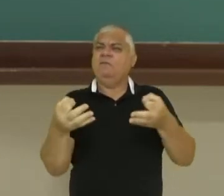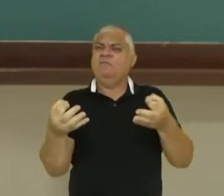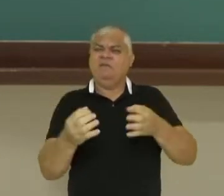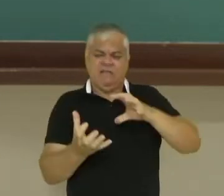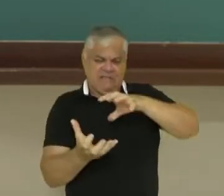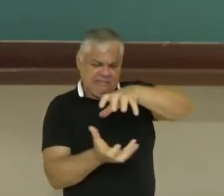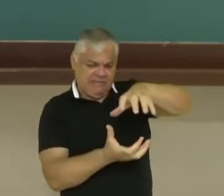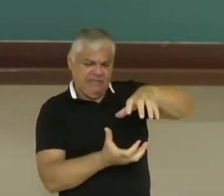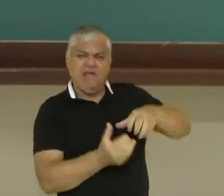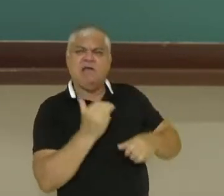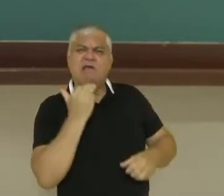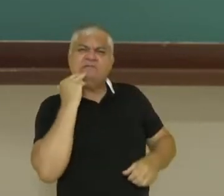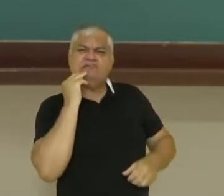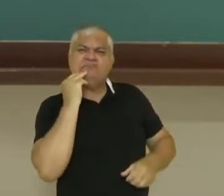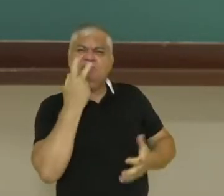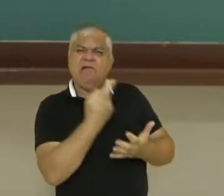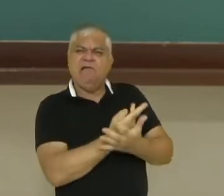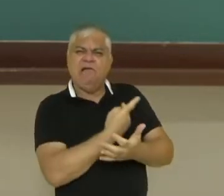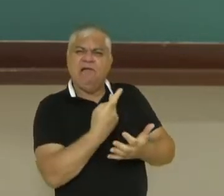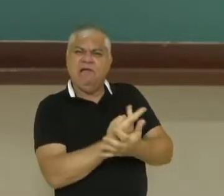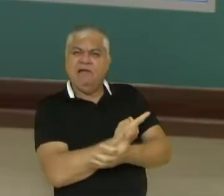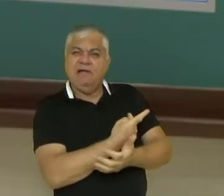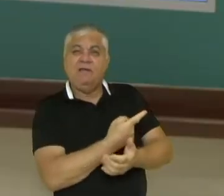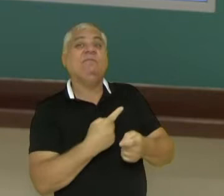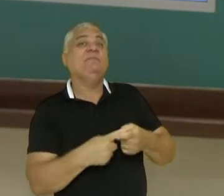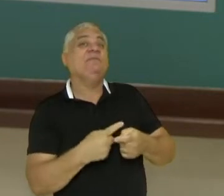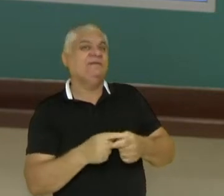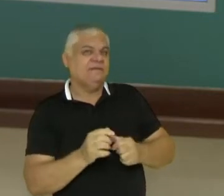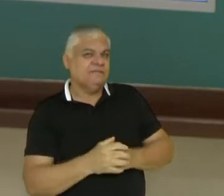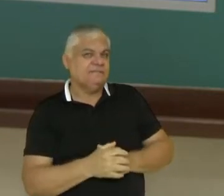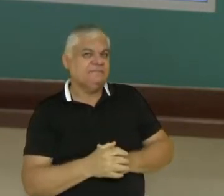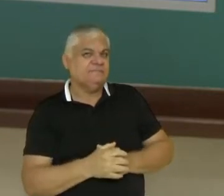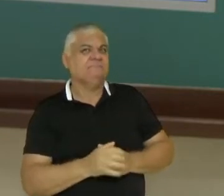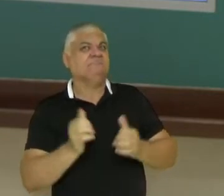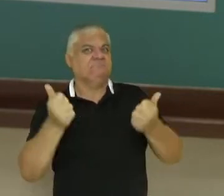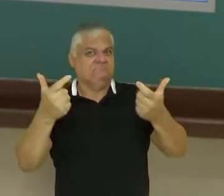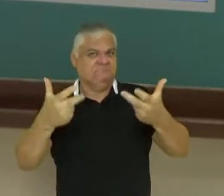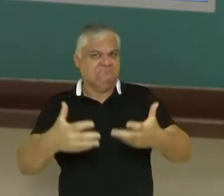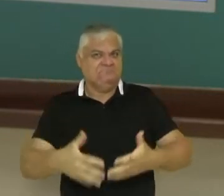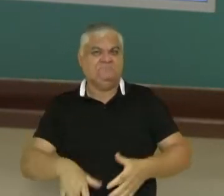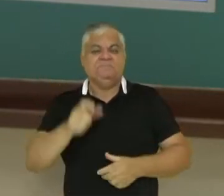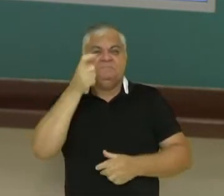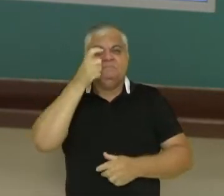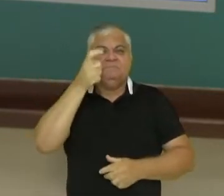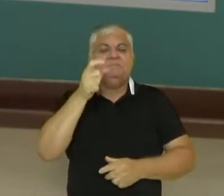corrupção? Veja, isso aqui, inclusive, explica algumas coisas interessantes nessa parte de